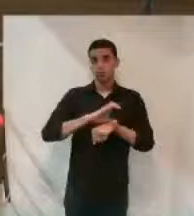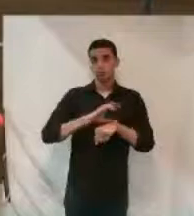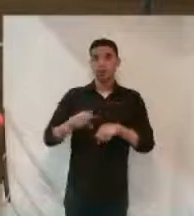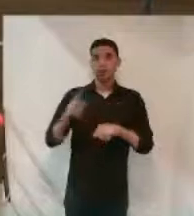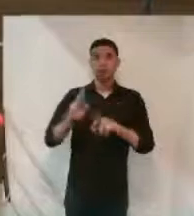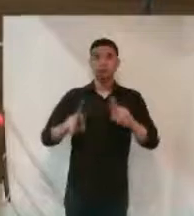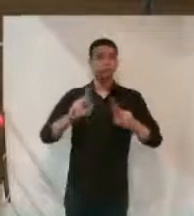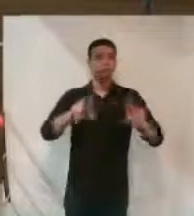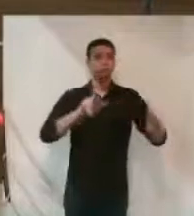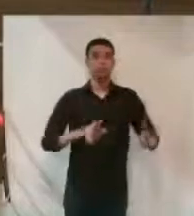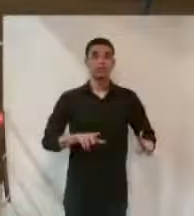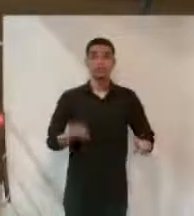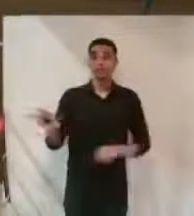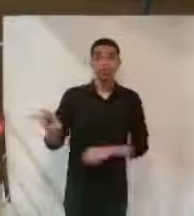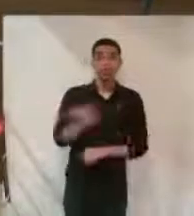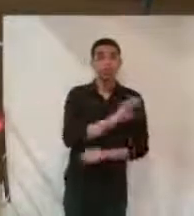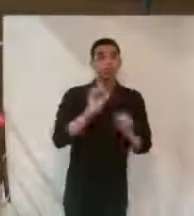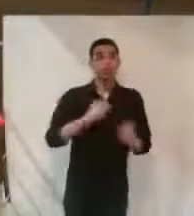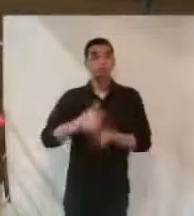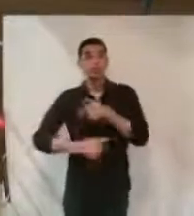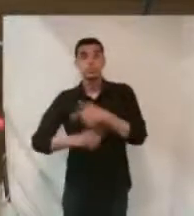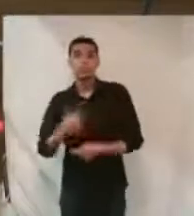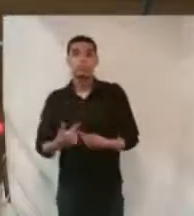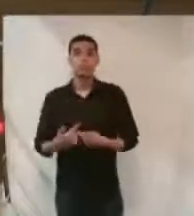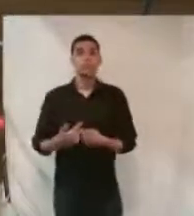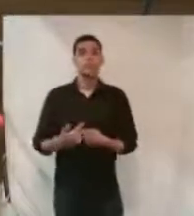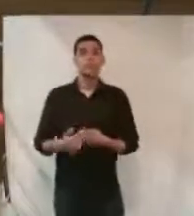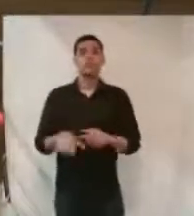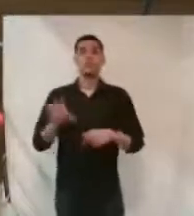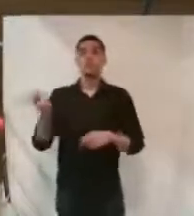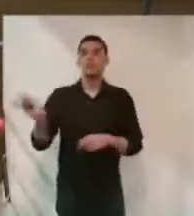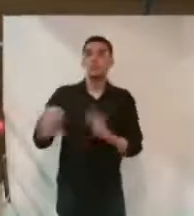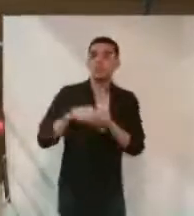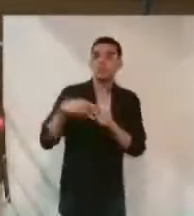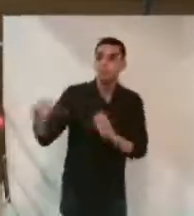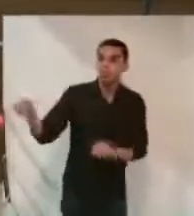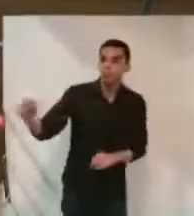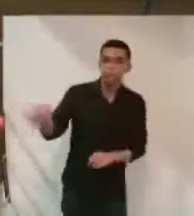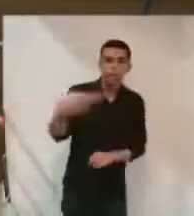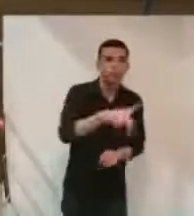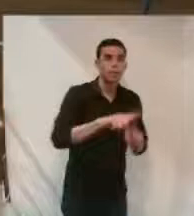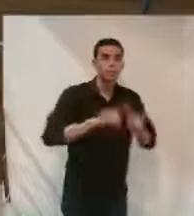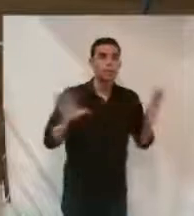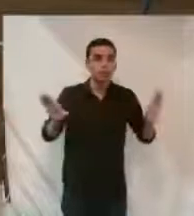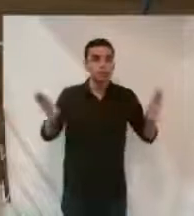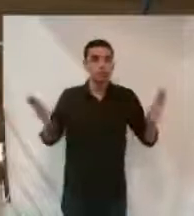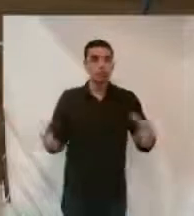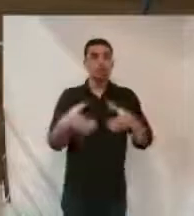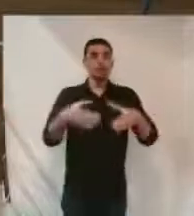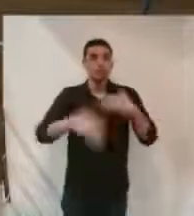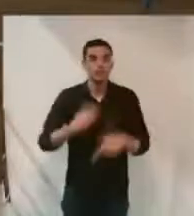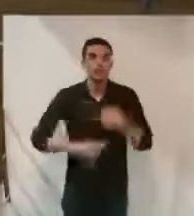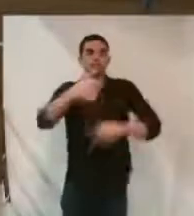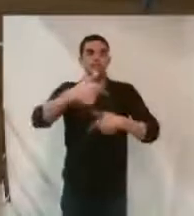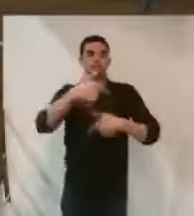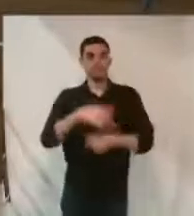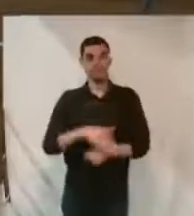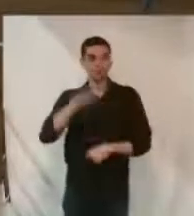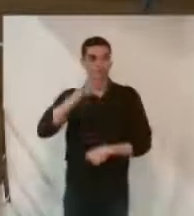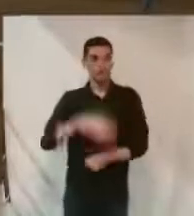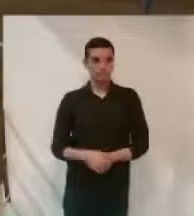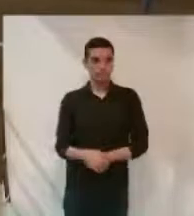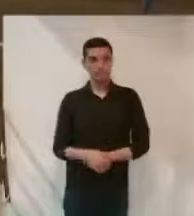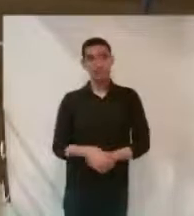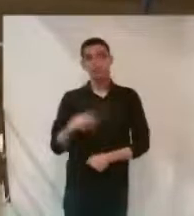tem condições de fazer. Muito bem dito aqui pelo doutor Francisco Disseu, nós não temos condição de fazer sozinho o que